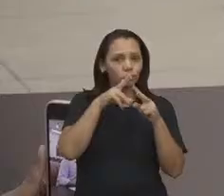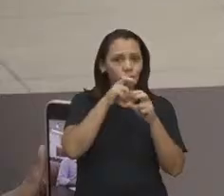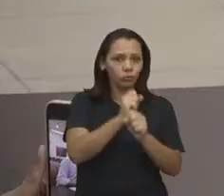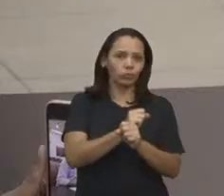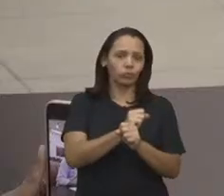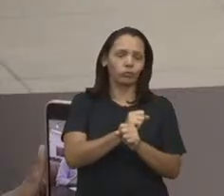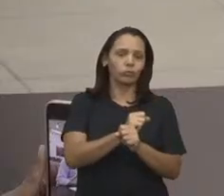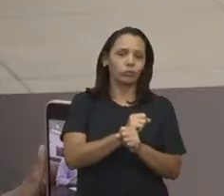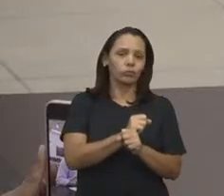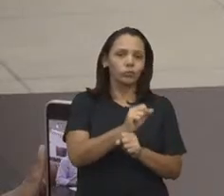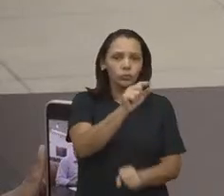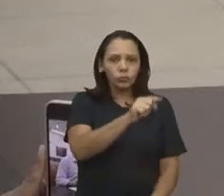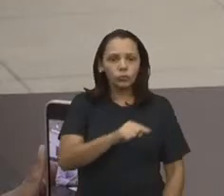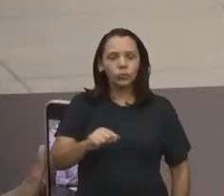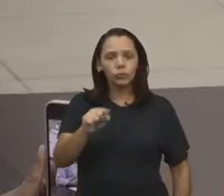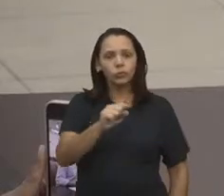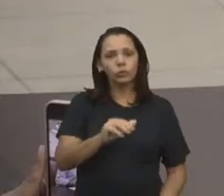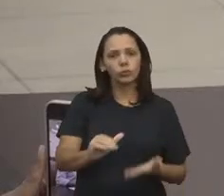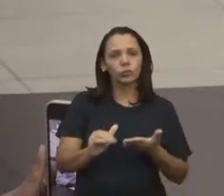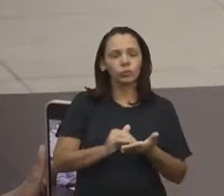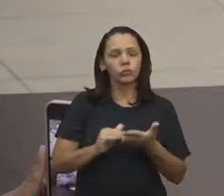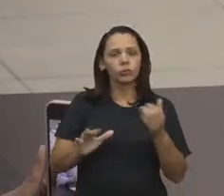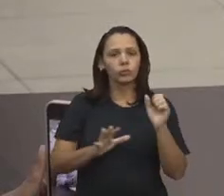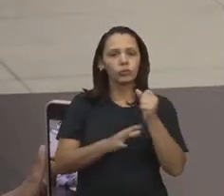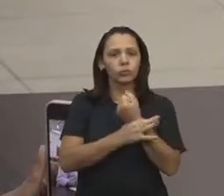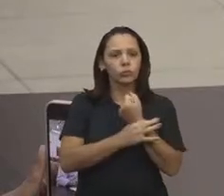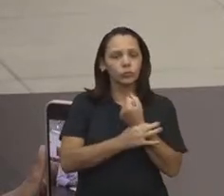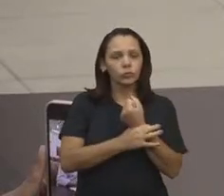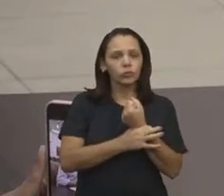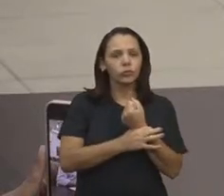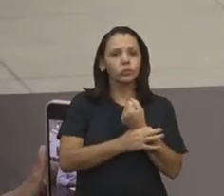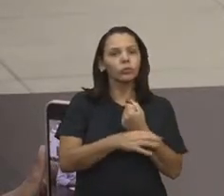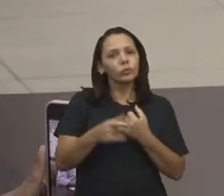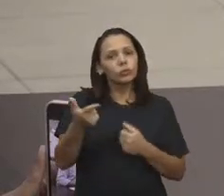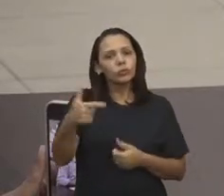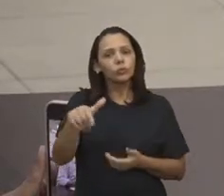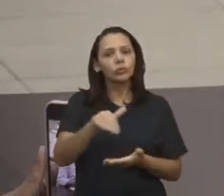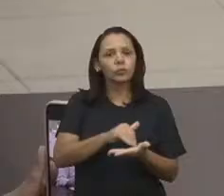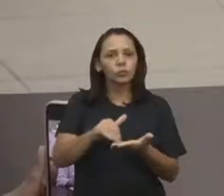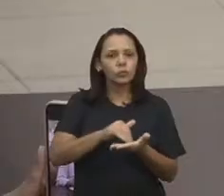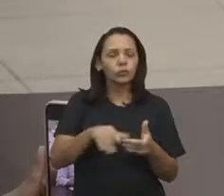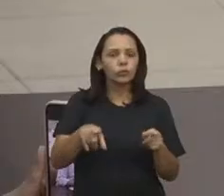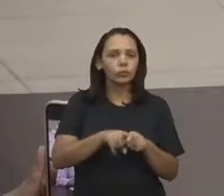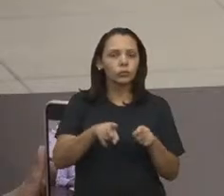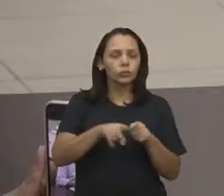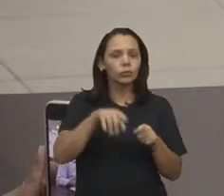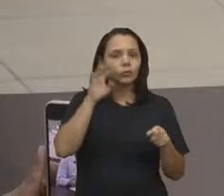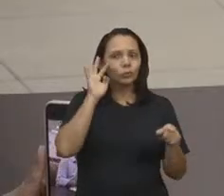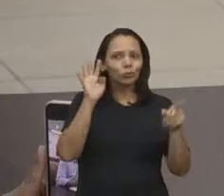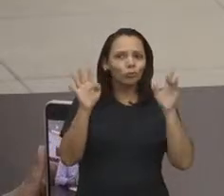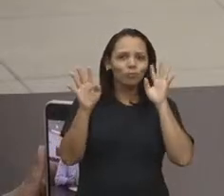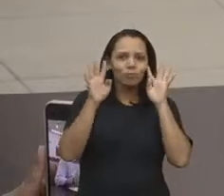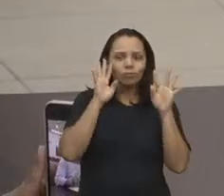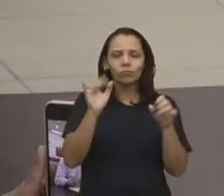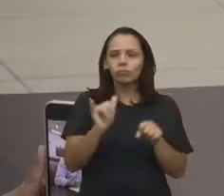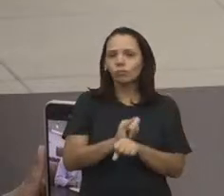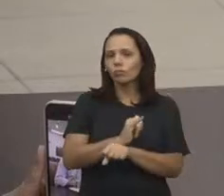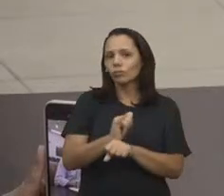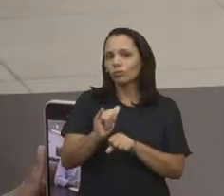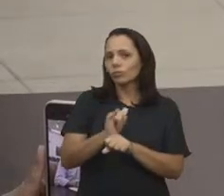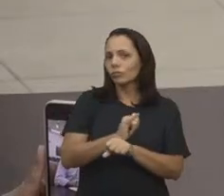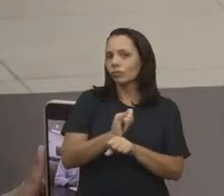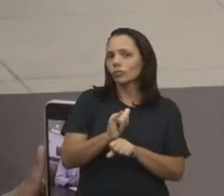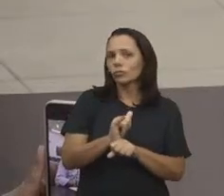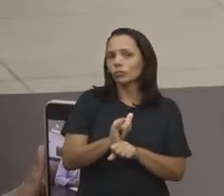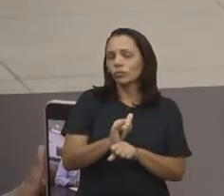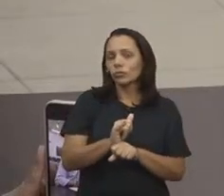vocês da Secretaria de Segurança, envolvendo as demais secretarias, pensar também, Rogério, na possibilidade